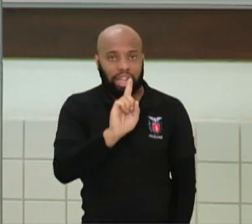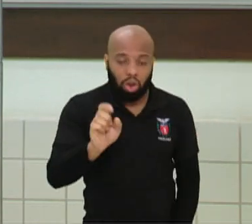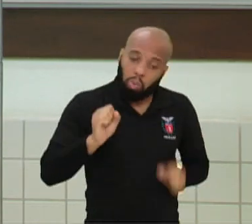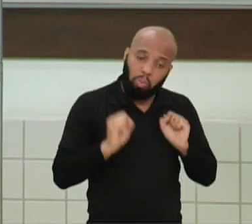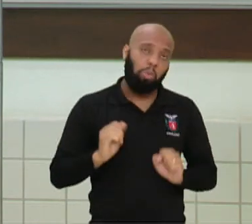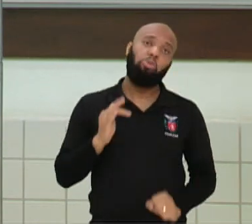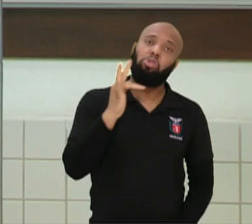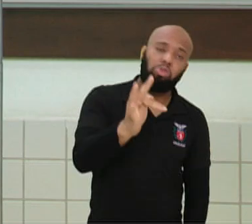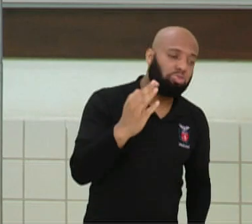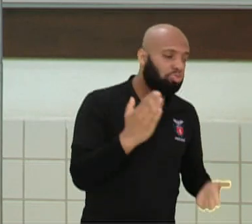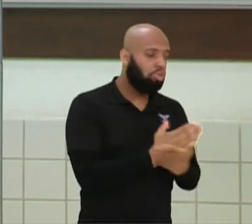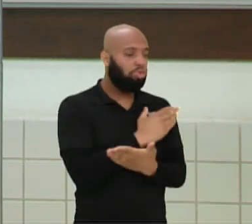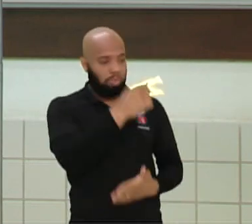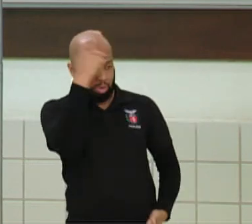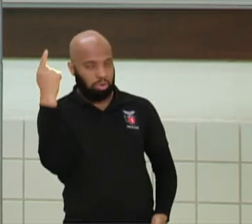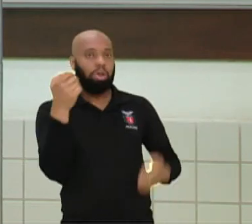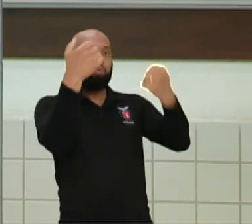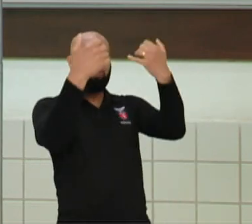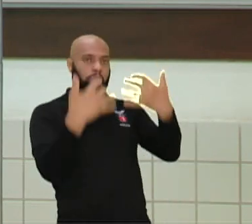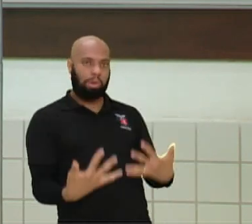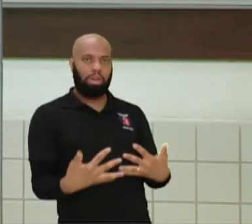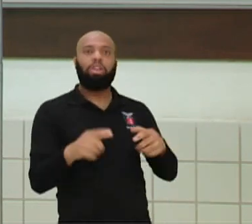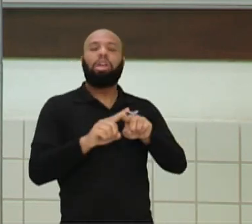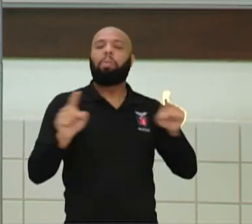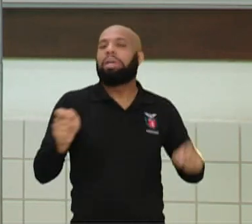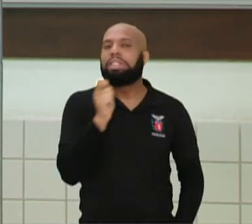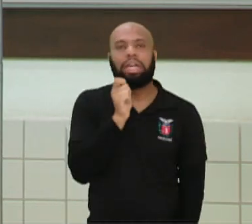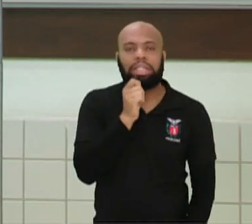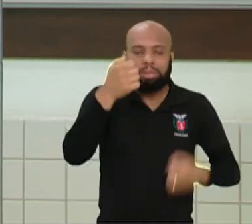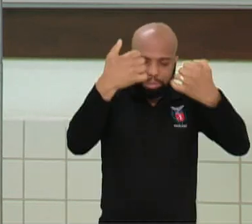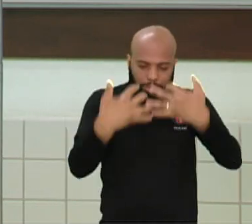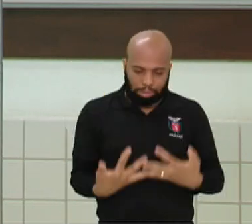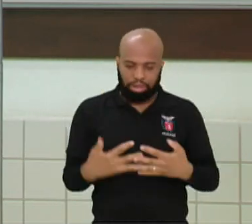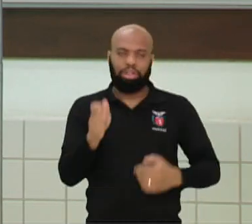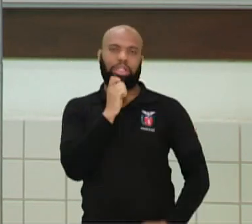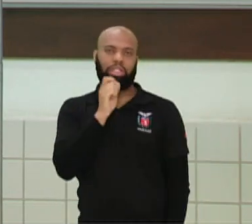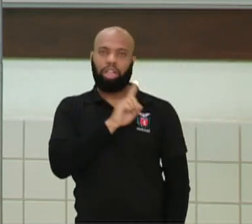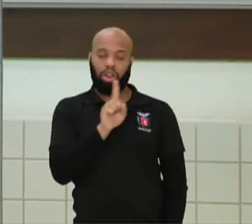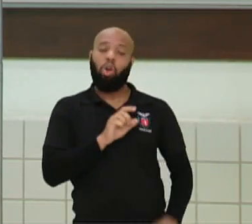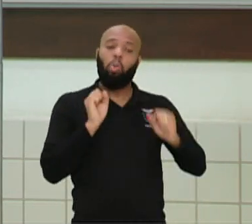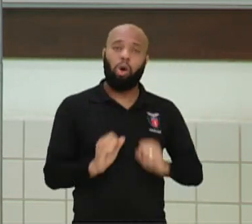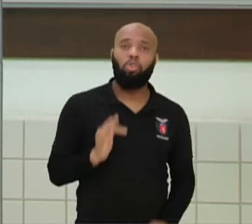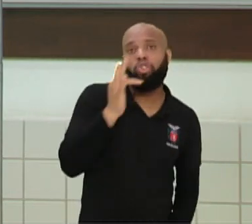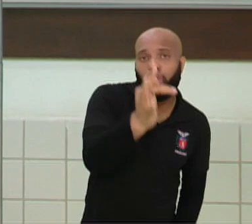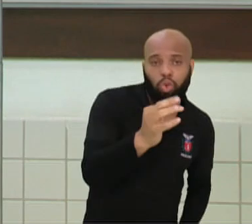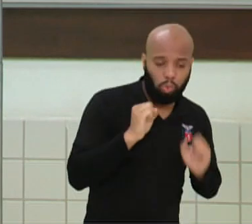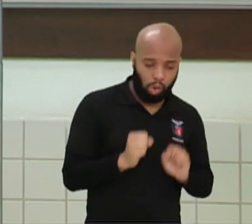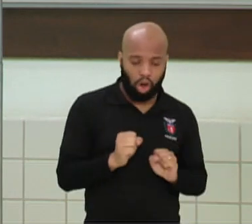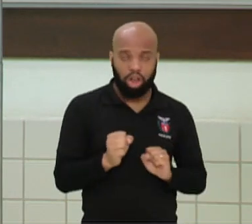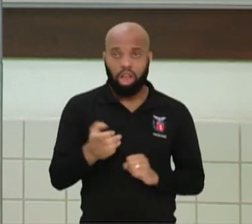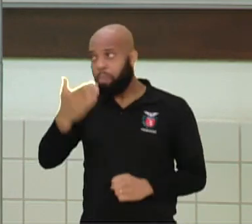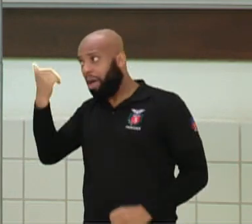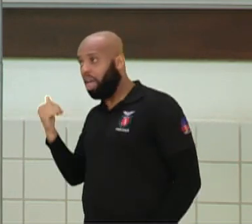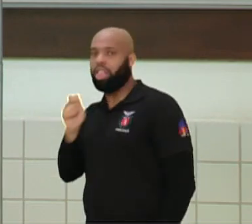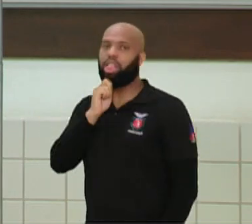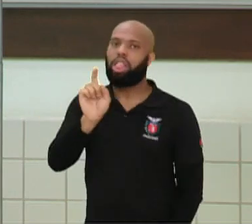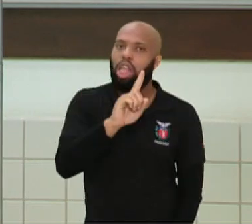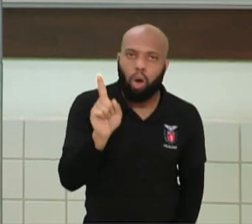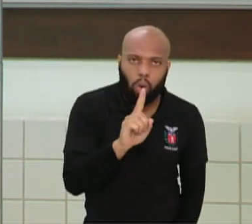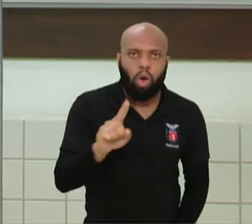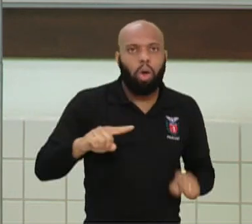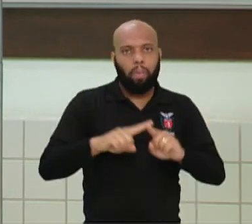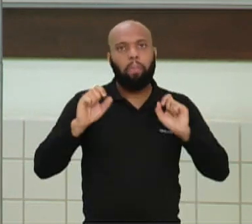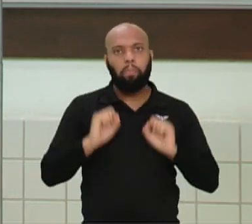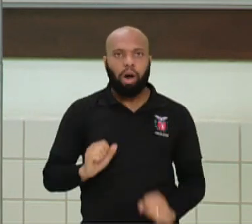ser que ainda algum matemático na história, né, mas futura, para trás não tem, futura ainda define